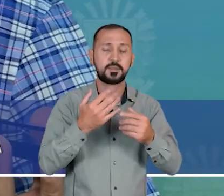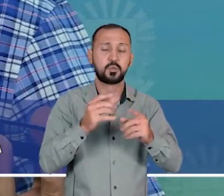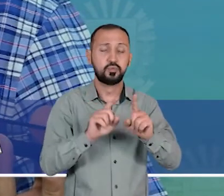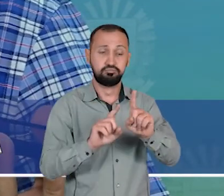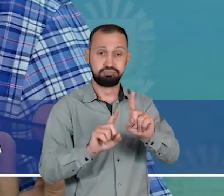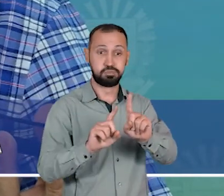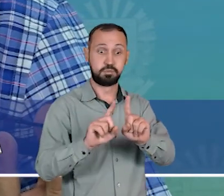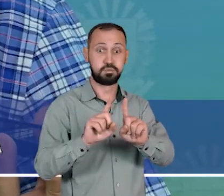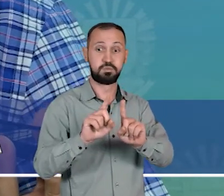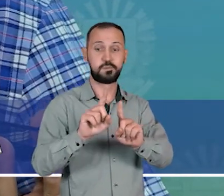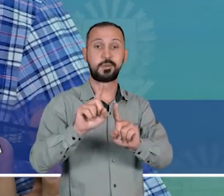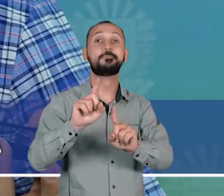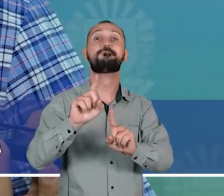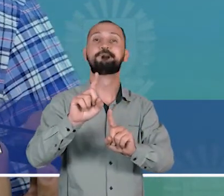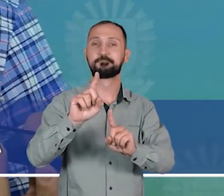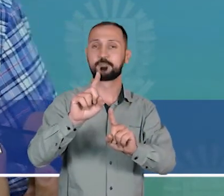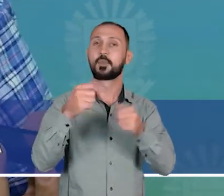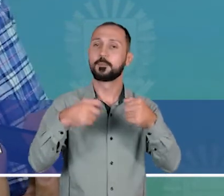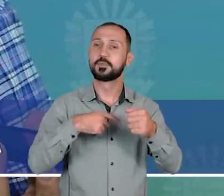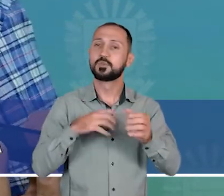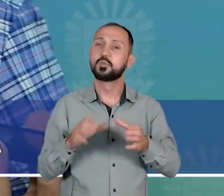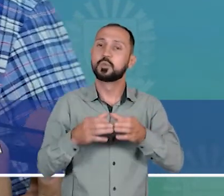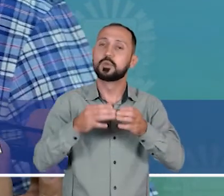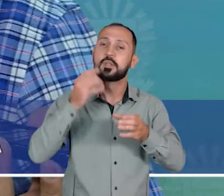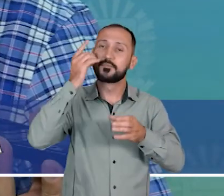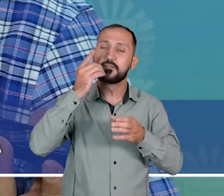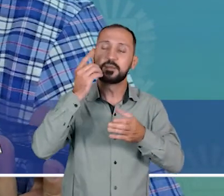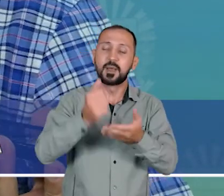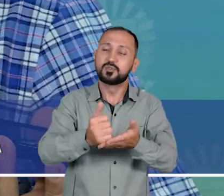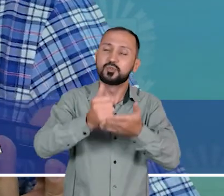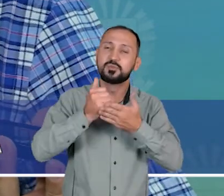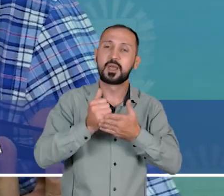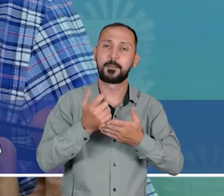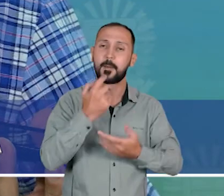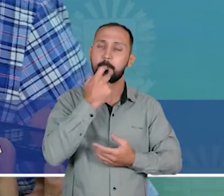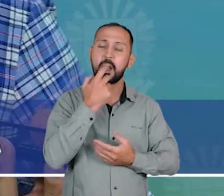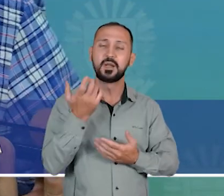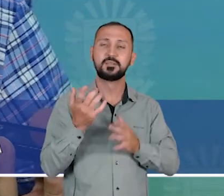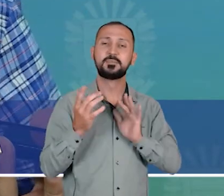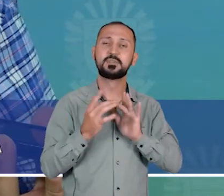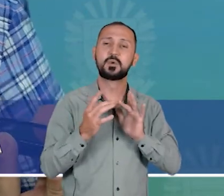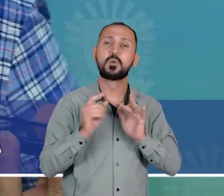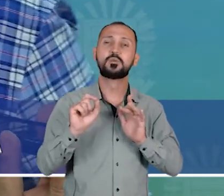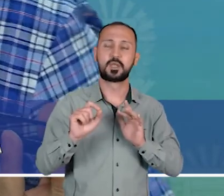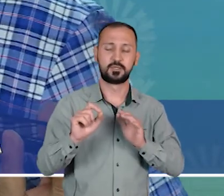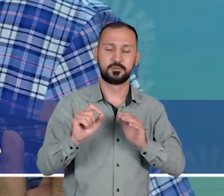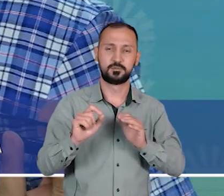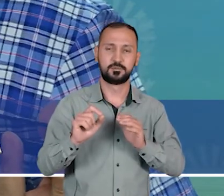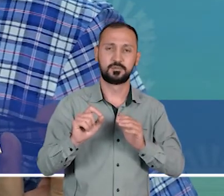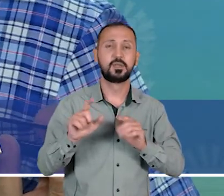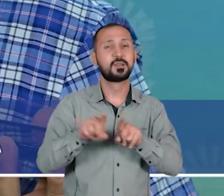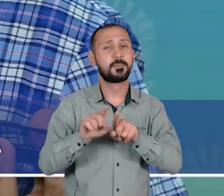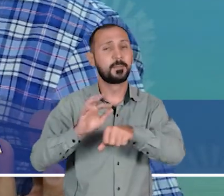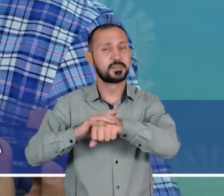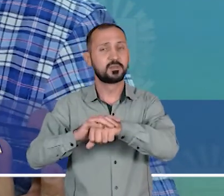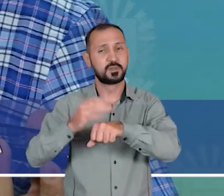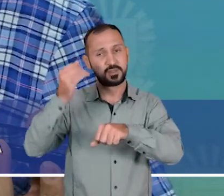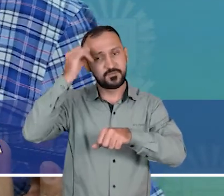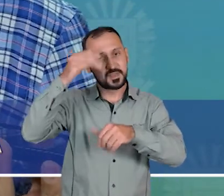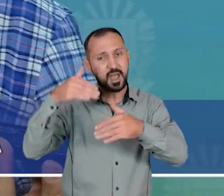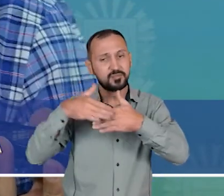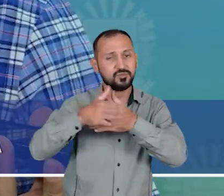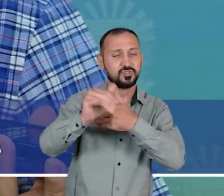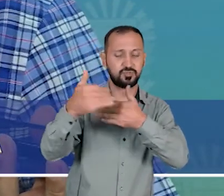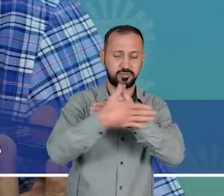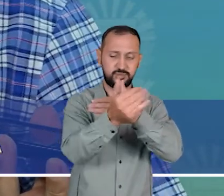tá crescendo também, e a gente precisa da frente mais perto para poder não entrar essa doença aqui. Também temos